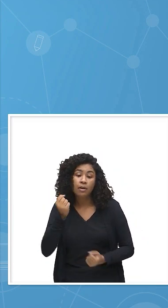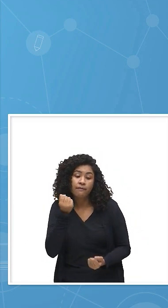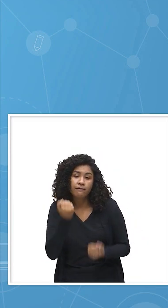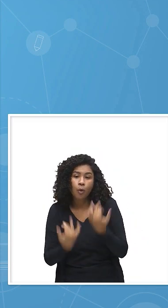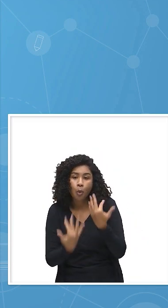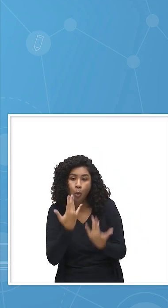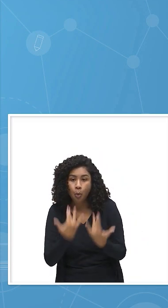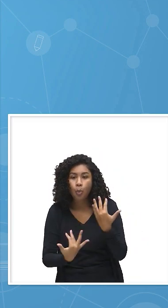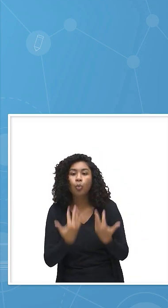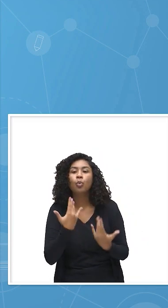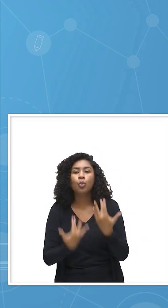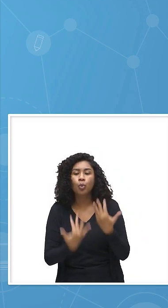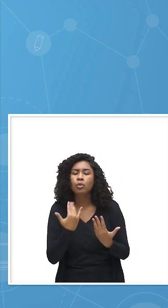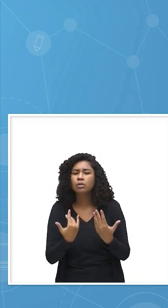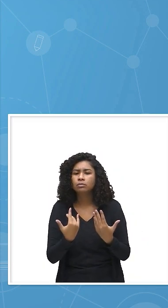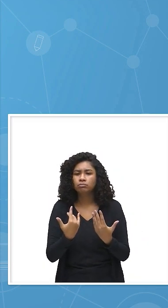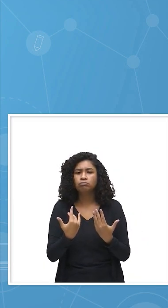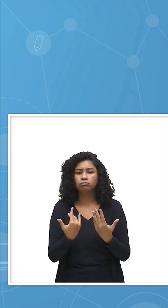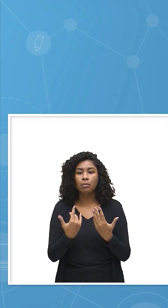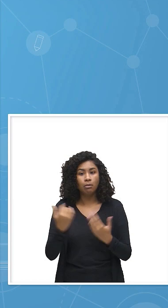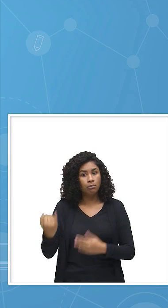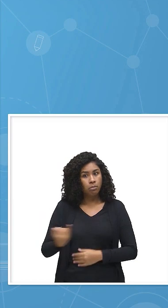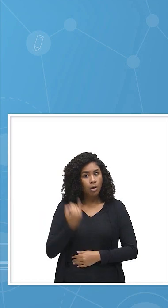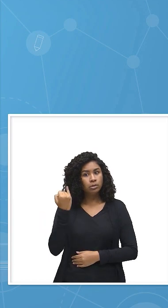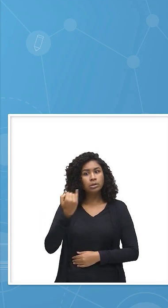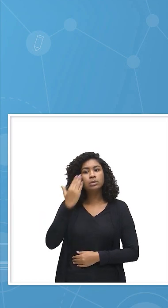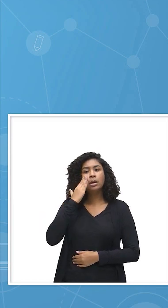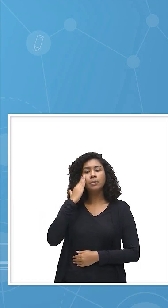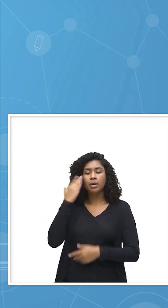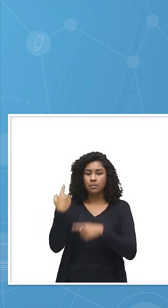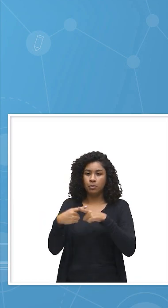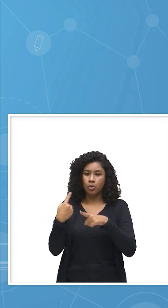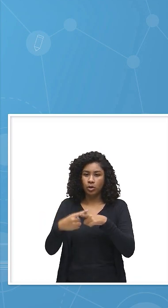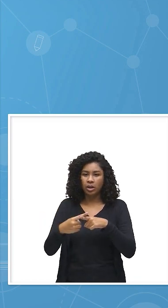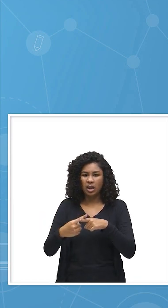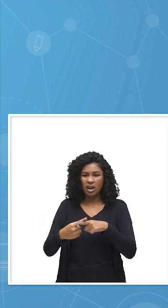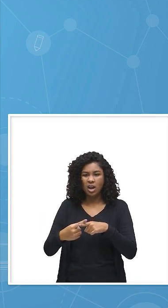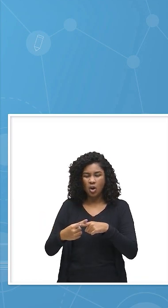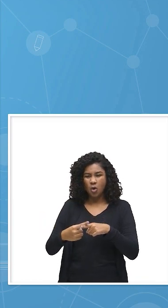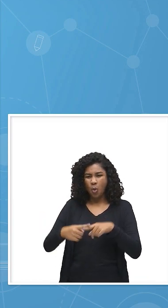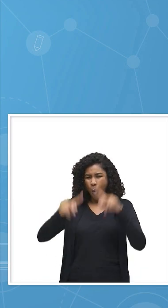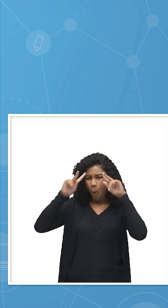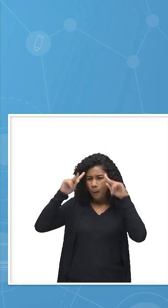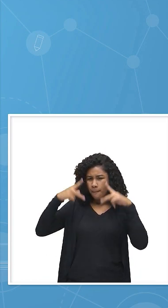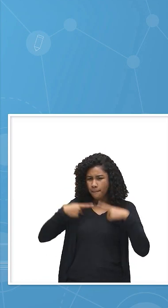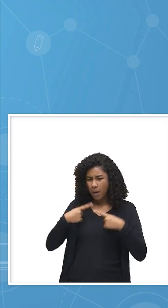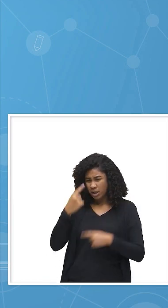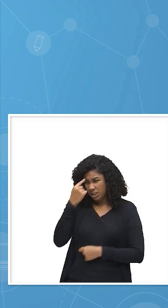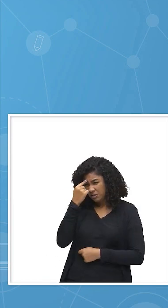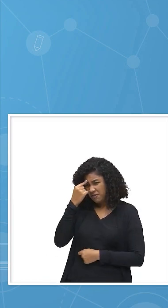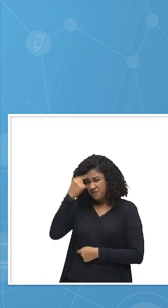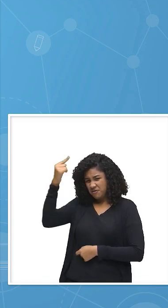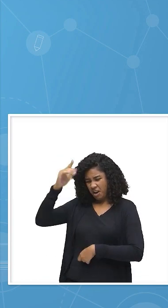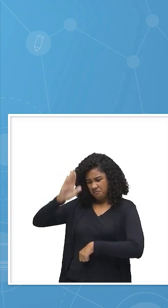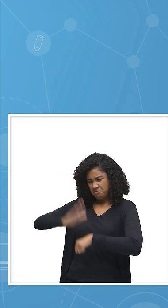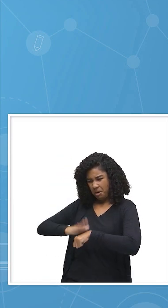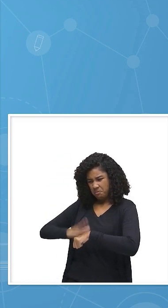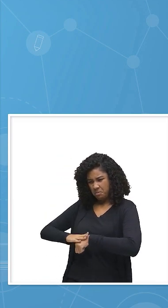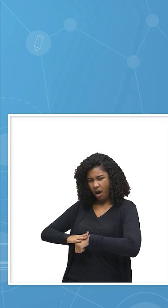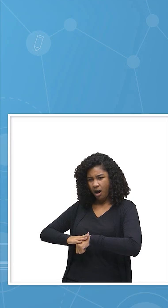essa expressão, por quê? Porque os seres humanos, eles não inventam o fogo. O que eles inventam são maneiras